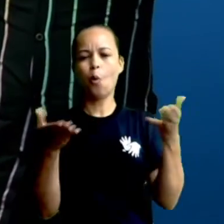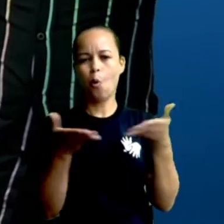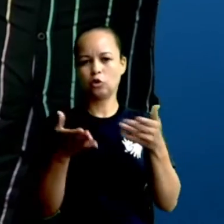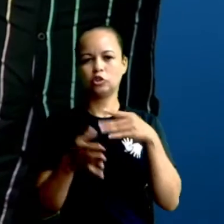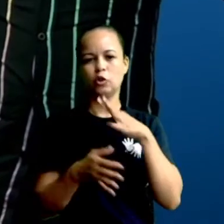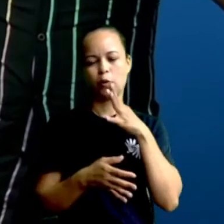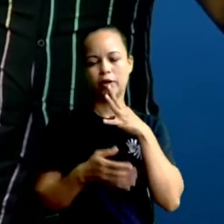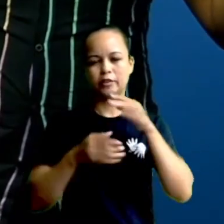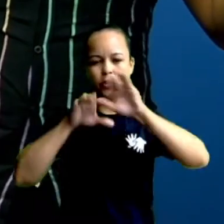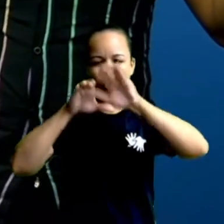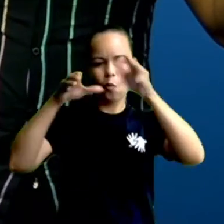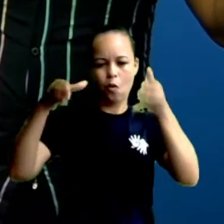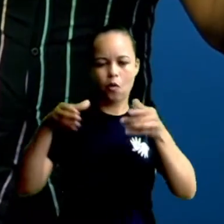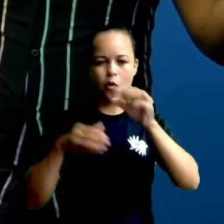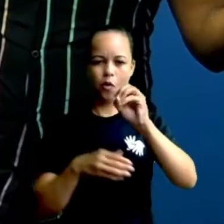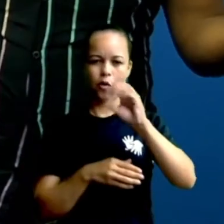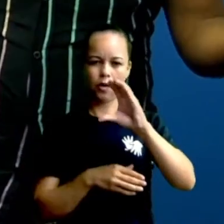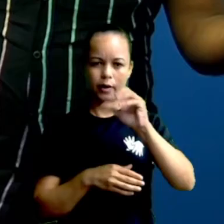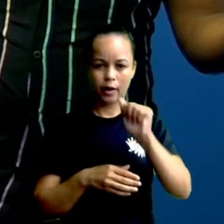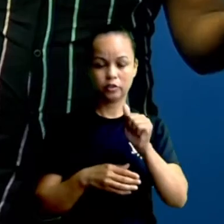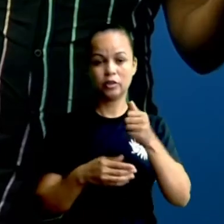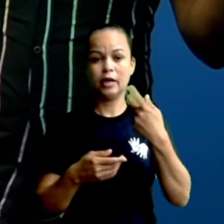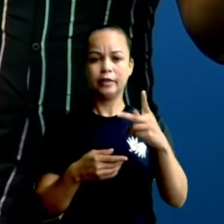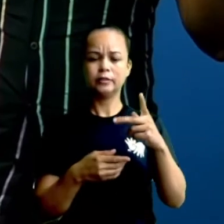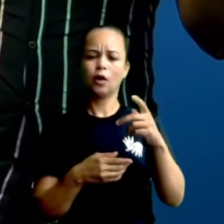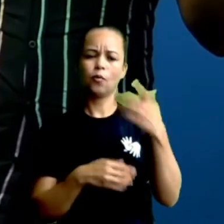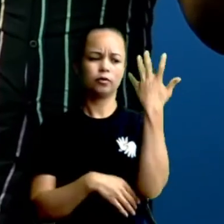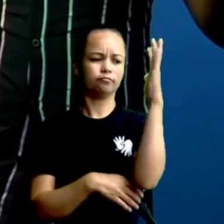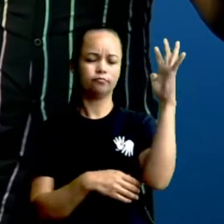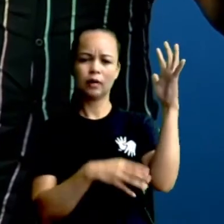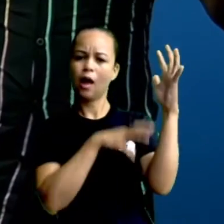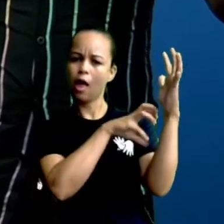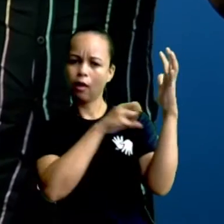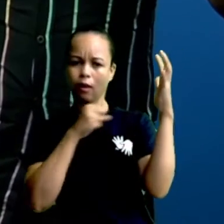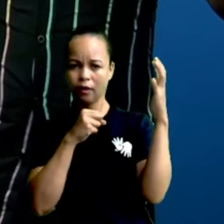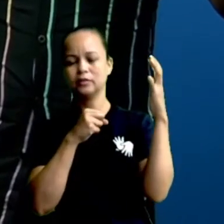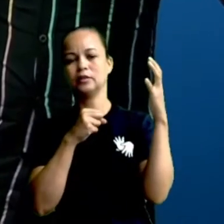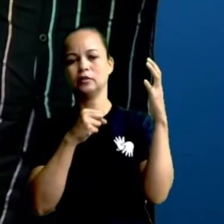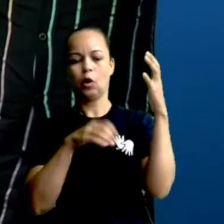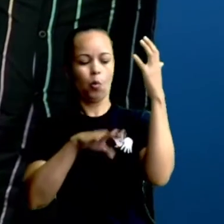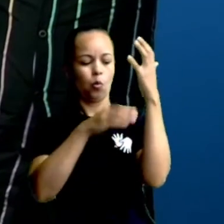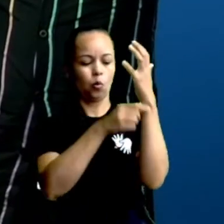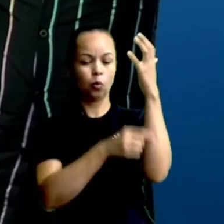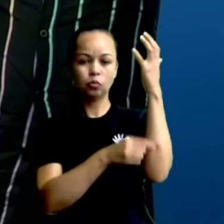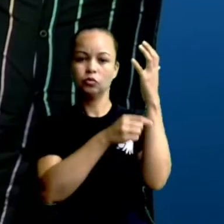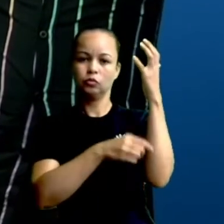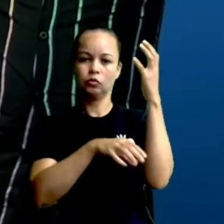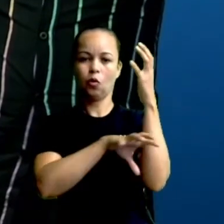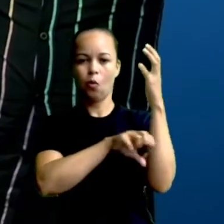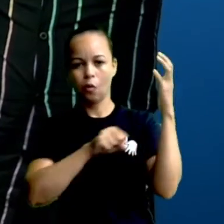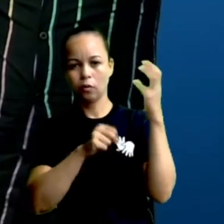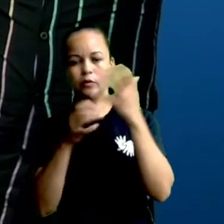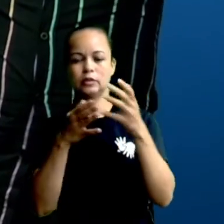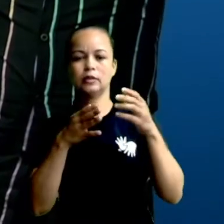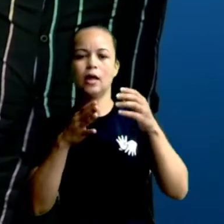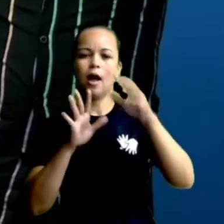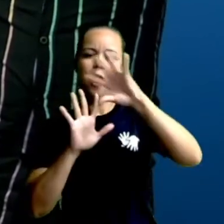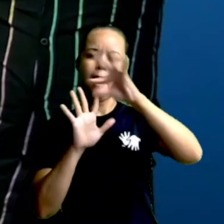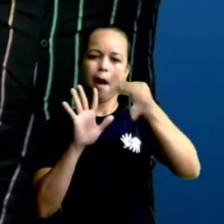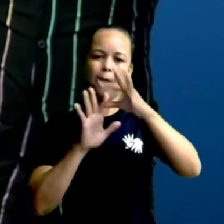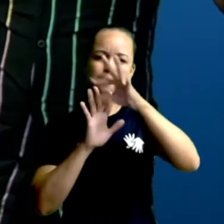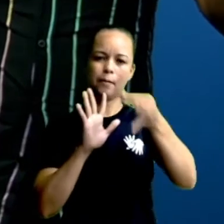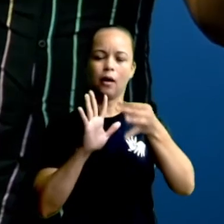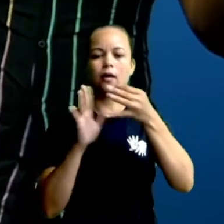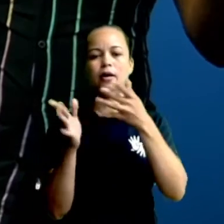né? Para eles construírem as tábuas, eles também retiravam da natureza os troncos, né, das árvores, né, a palha, né, que era a